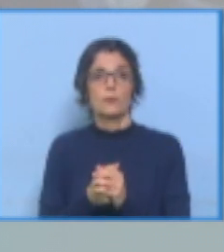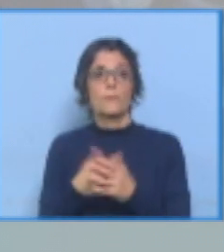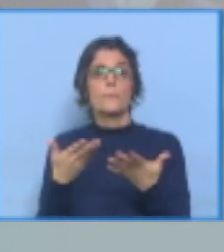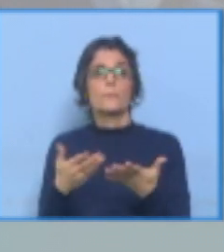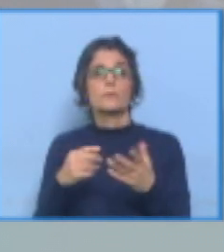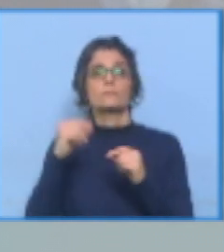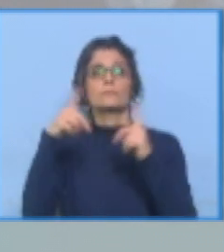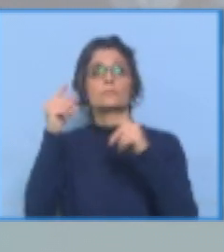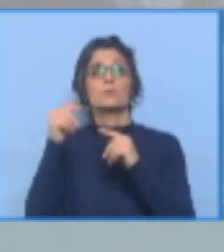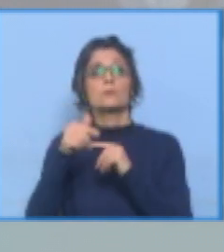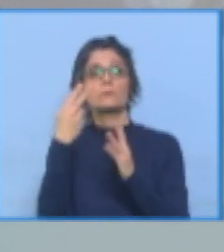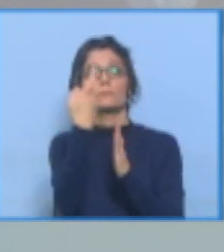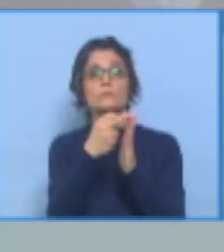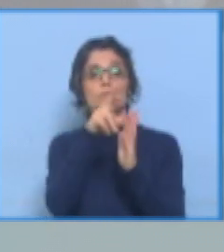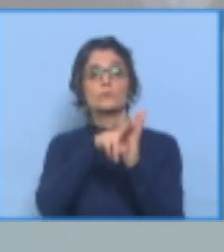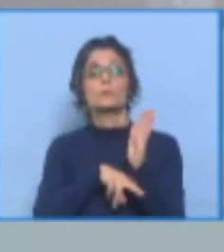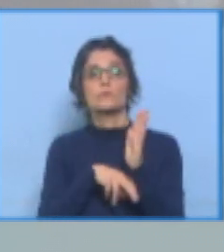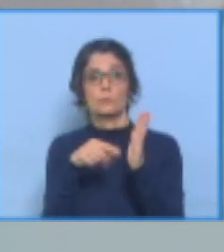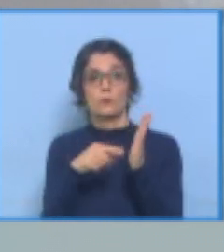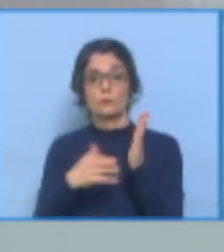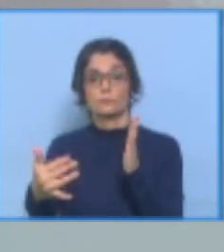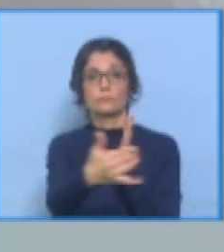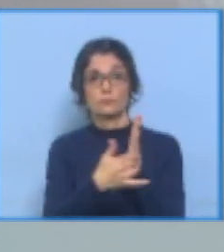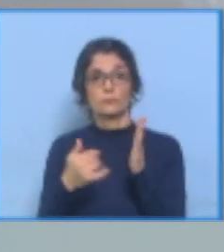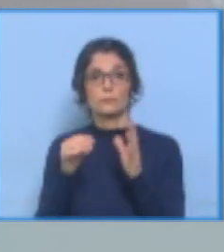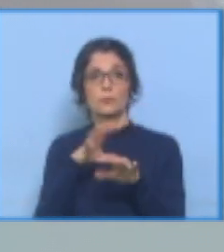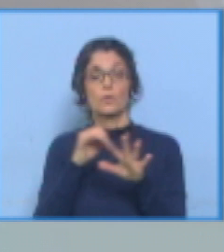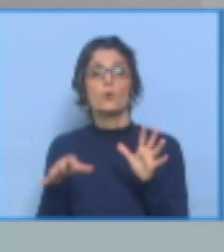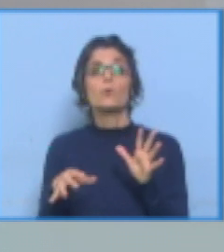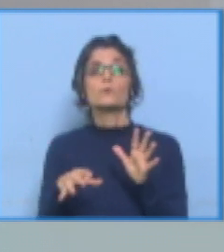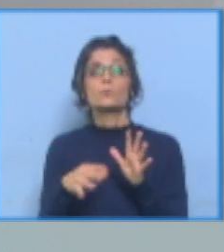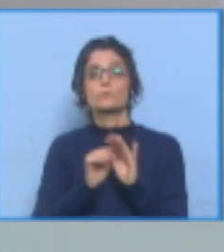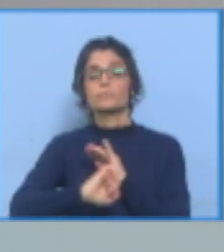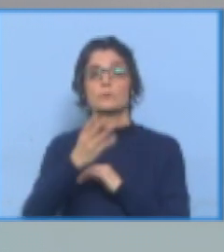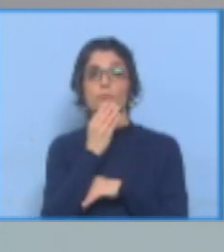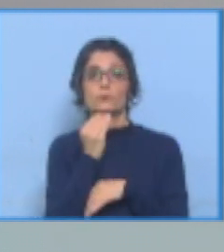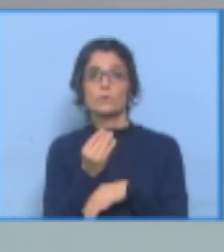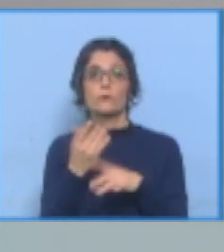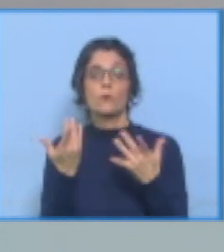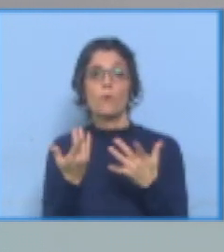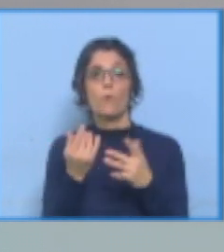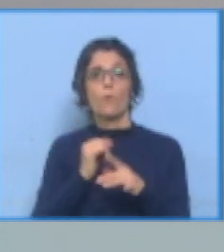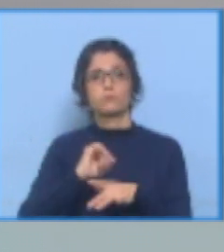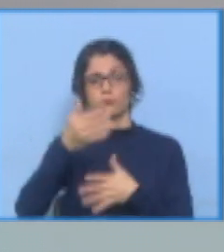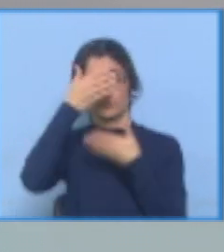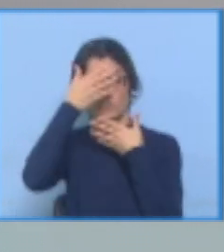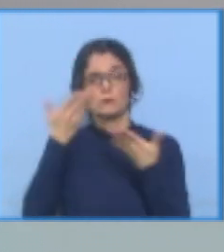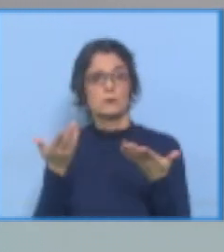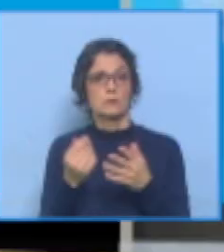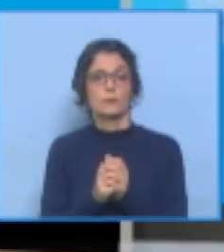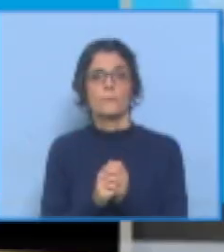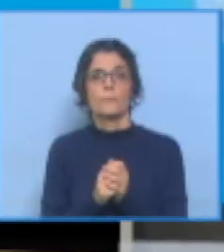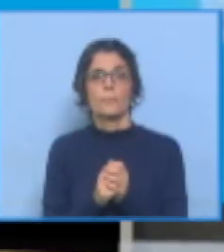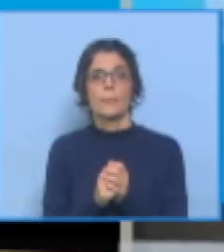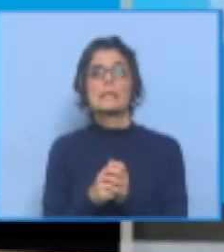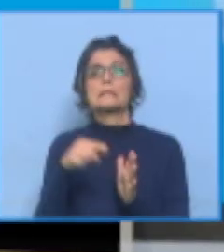os indicadores que estão no relatório que conseguiram recolher sobre antissemitismo, sobre islamofobia no Ocidente. Sim, de facto assistimos,